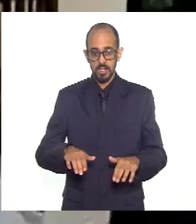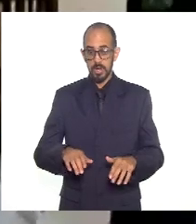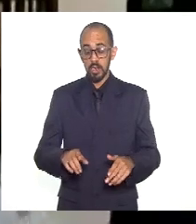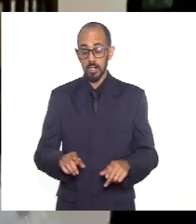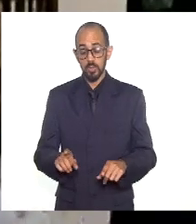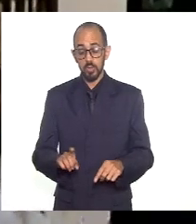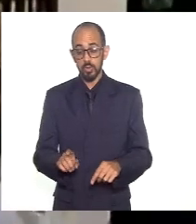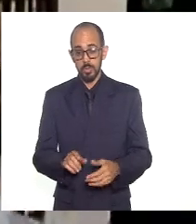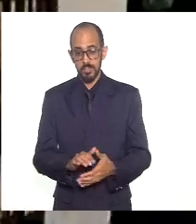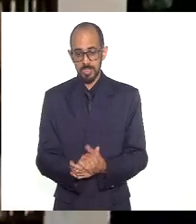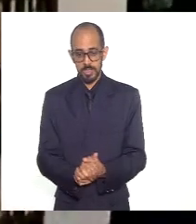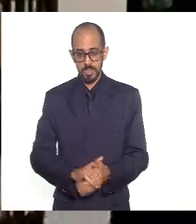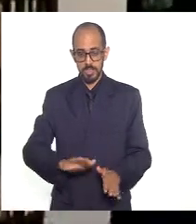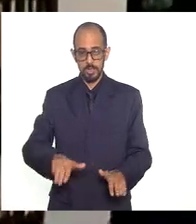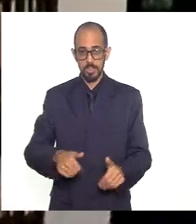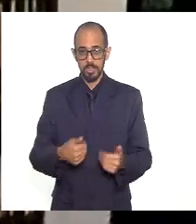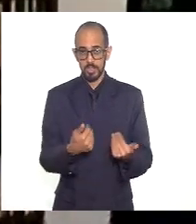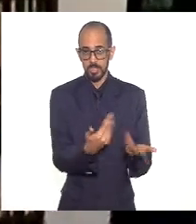isto daí